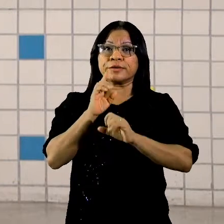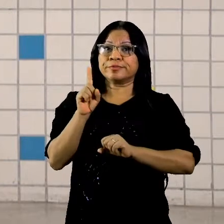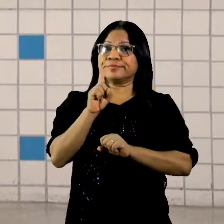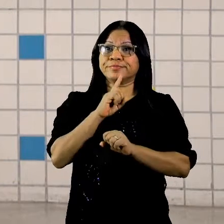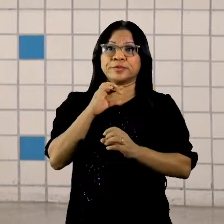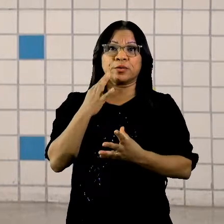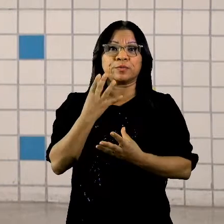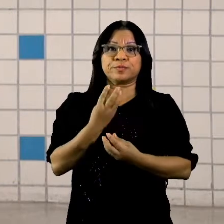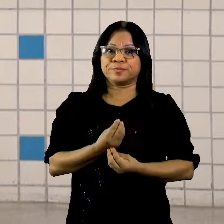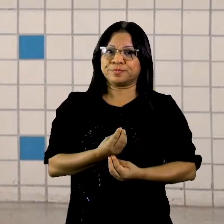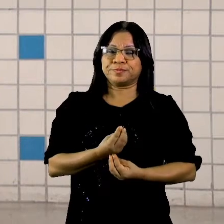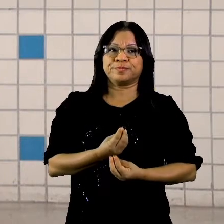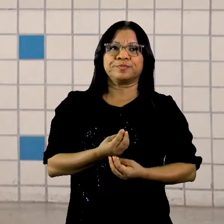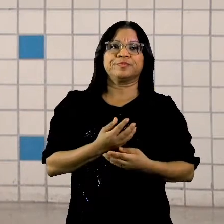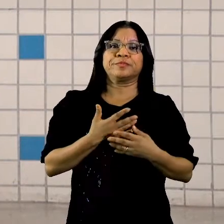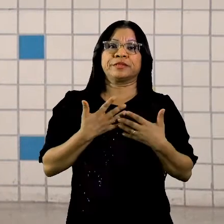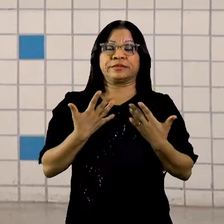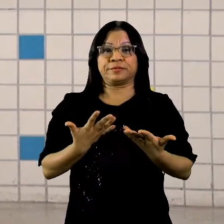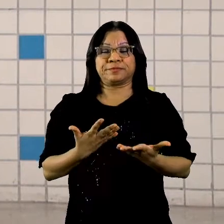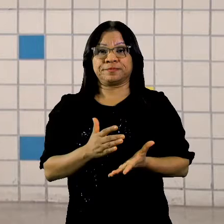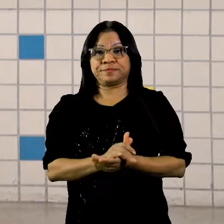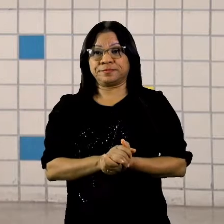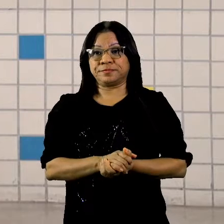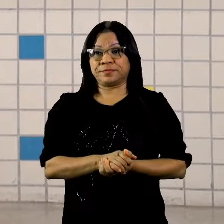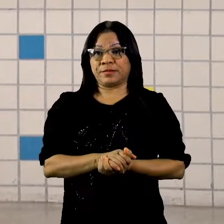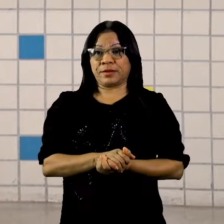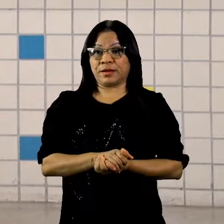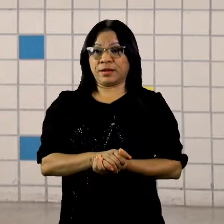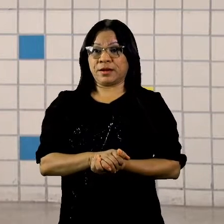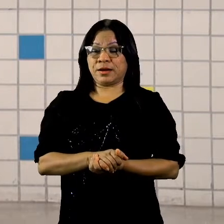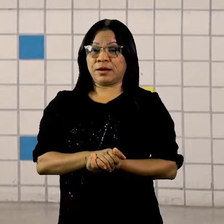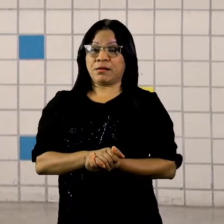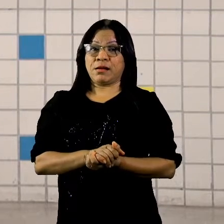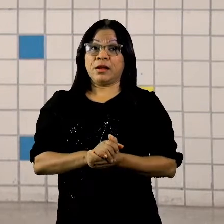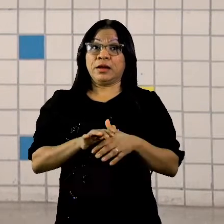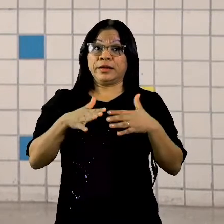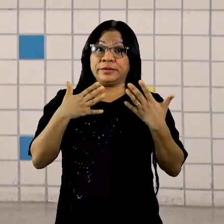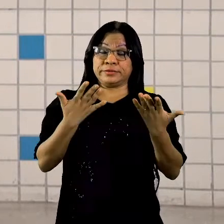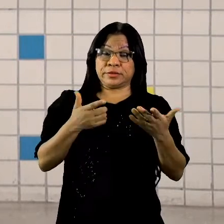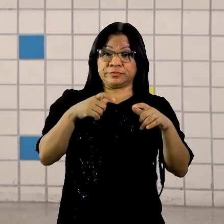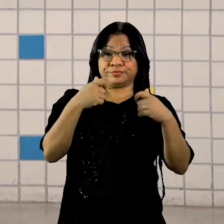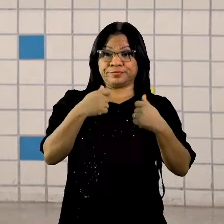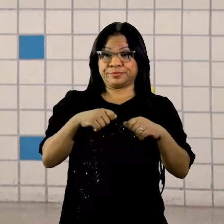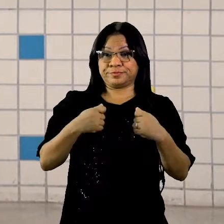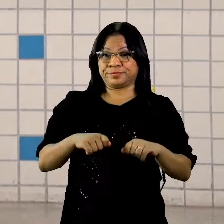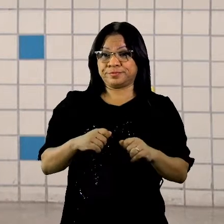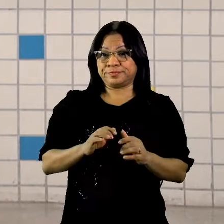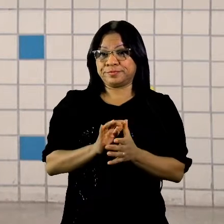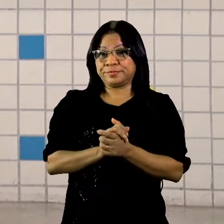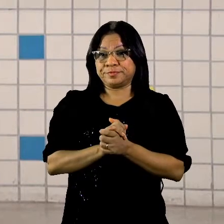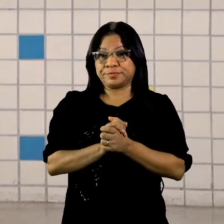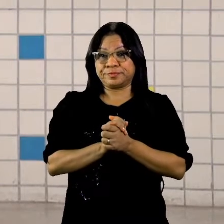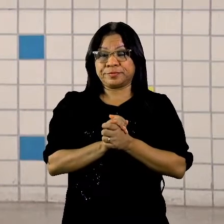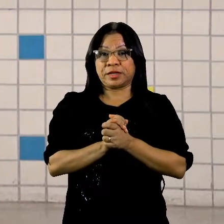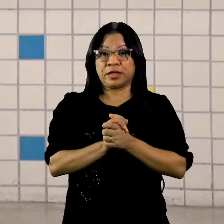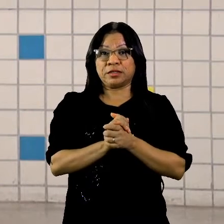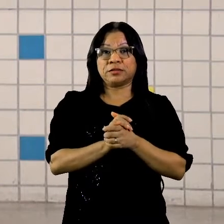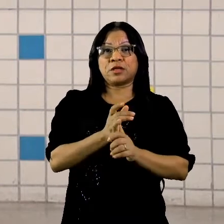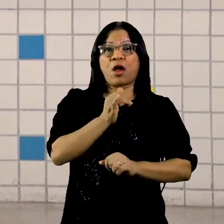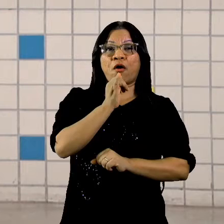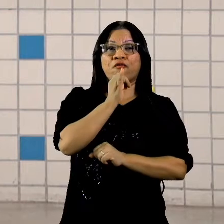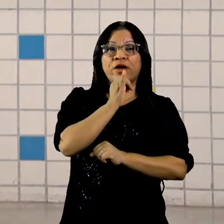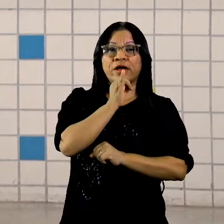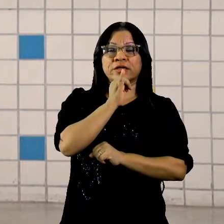outra pessoa. Então, por isso, foi necessário utilizar as aspas. E no outro exemplo, nós temos o quê? Um exemplo de